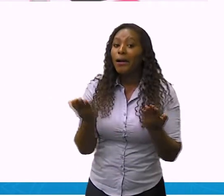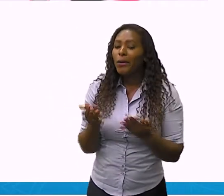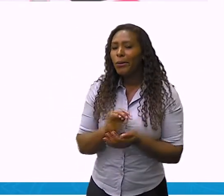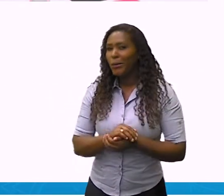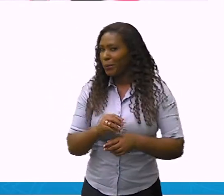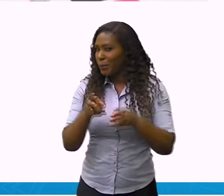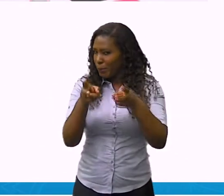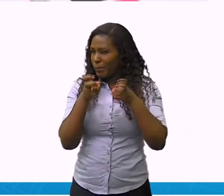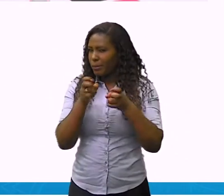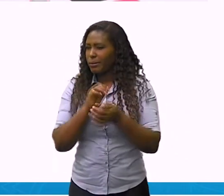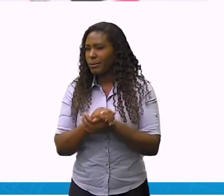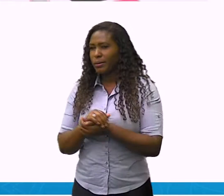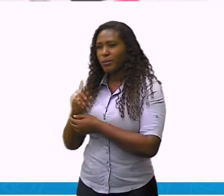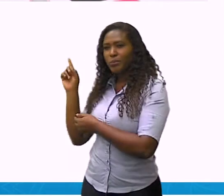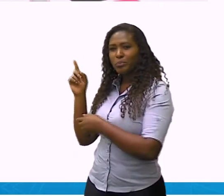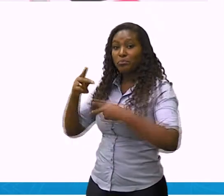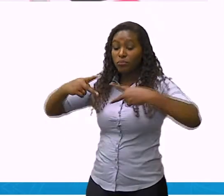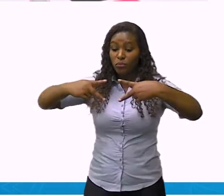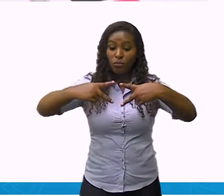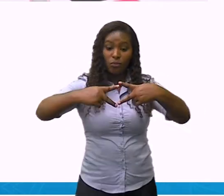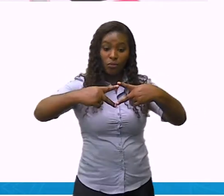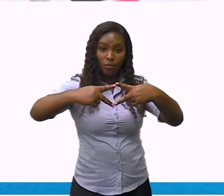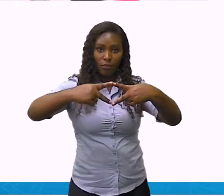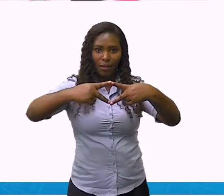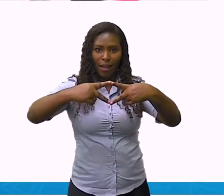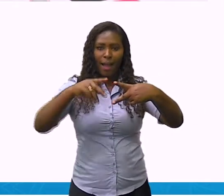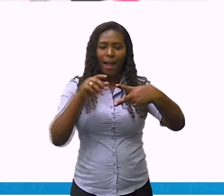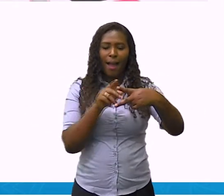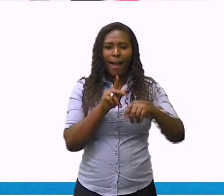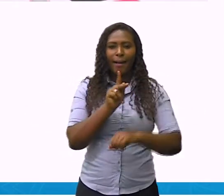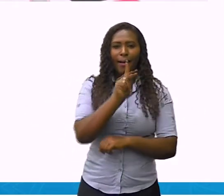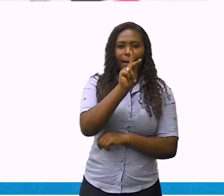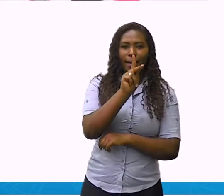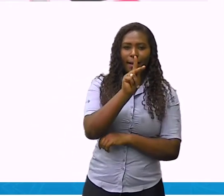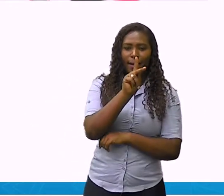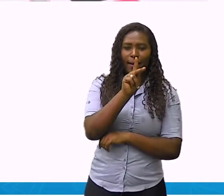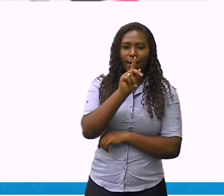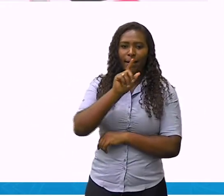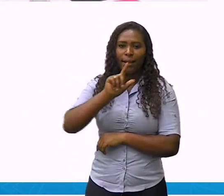só, observe o losango KLMN,